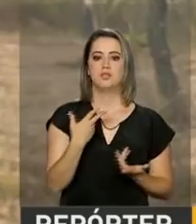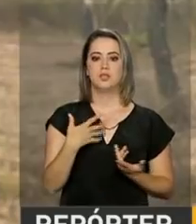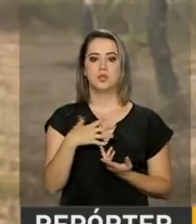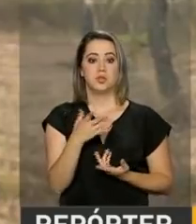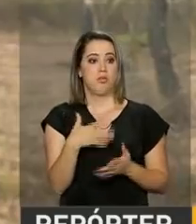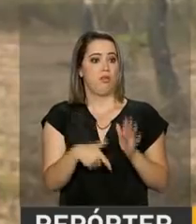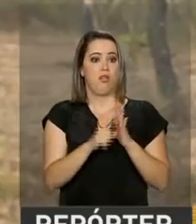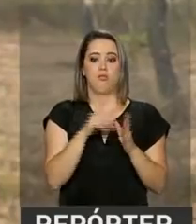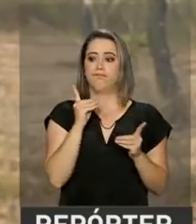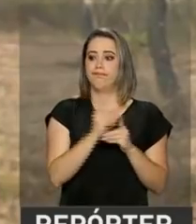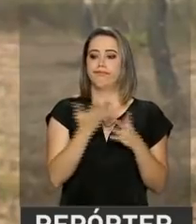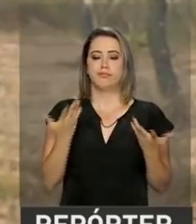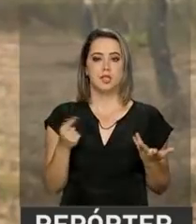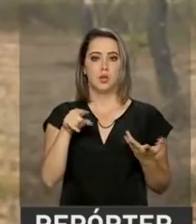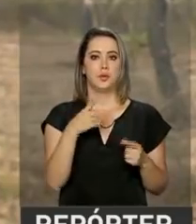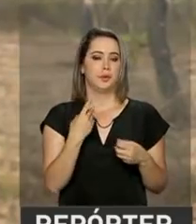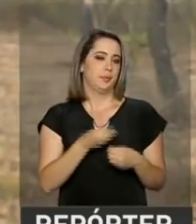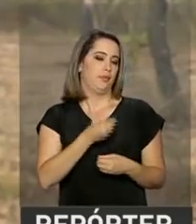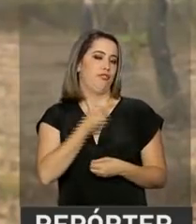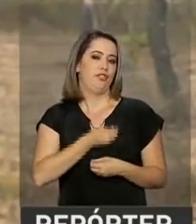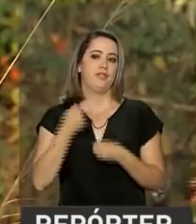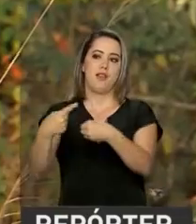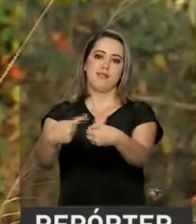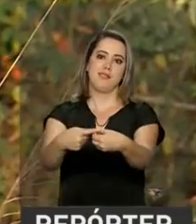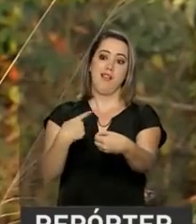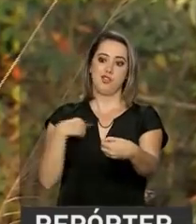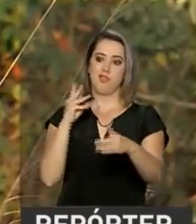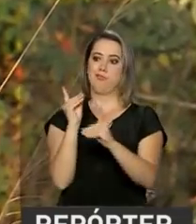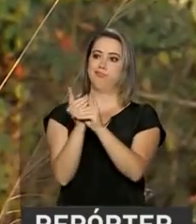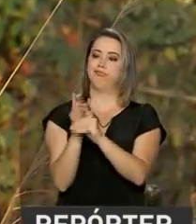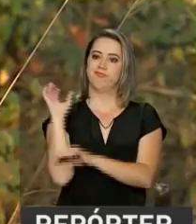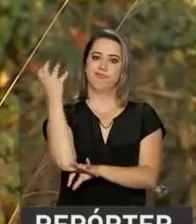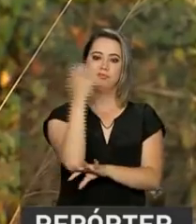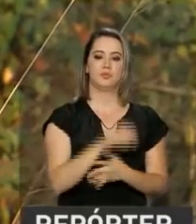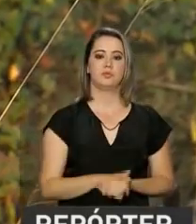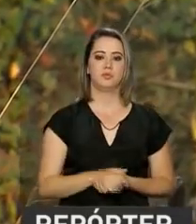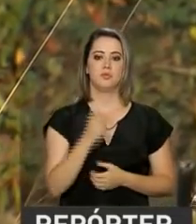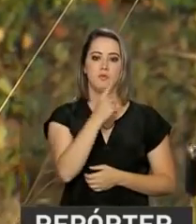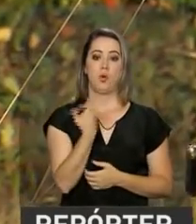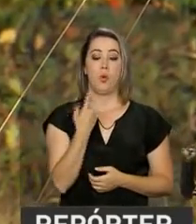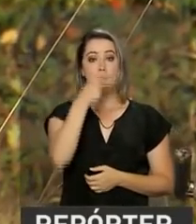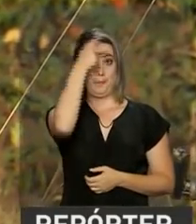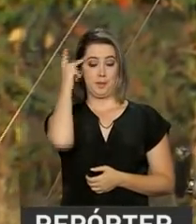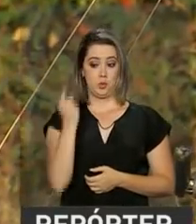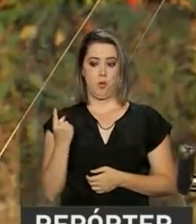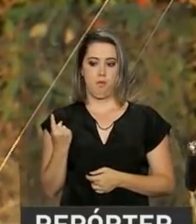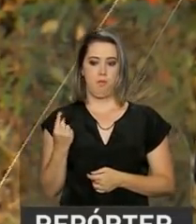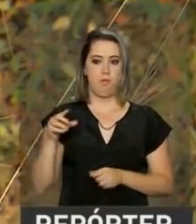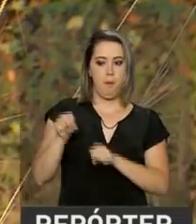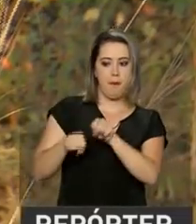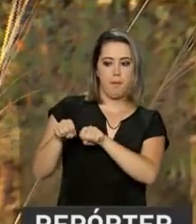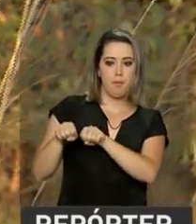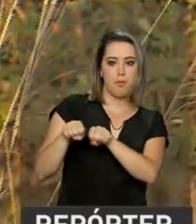iria encontrar, que a gente vive na cidade, né? A gente vai lá e acha. A gente vai entrar numa área agora que só passa um ciclista por vez, chamada